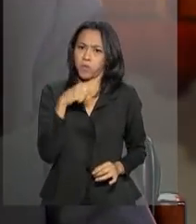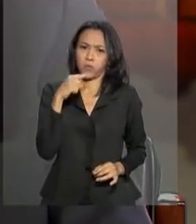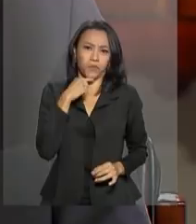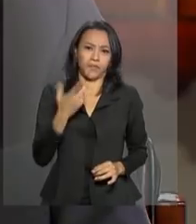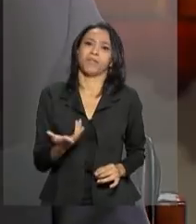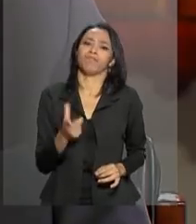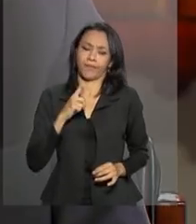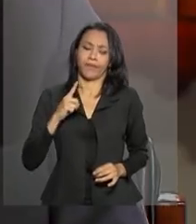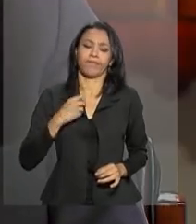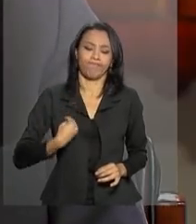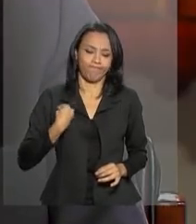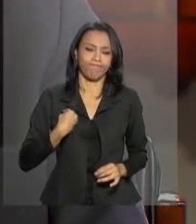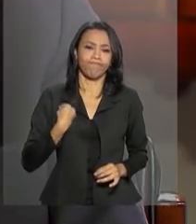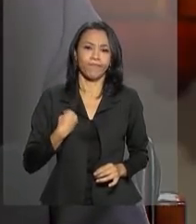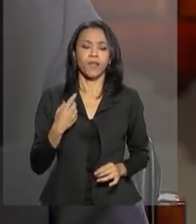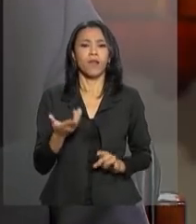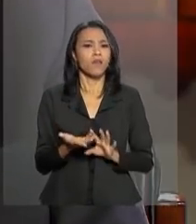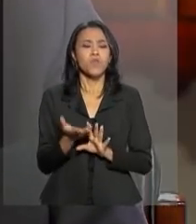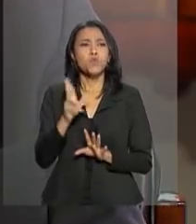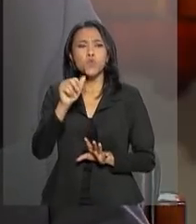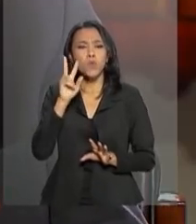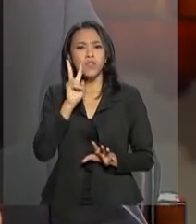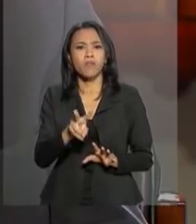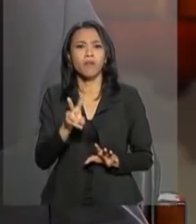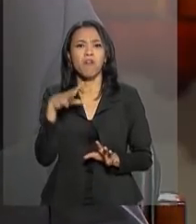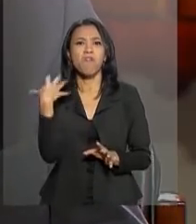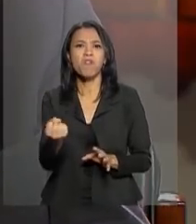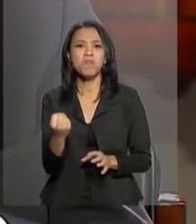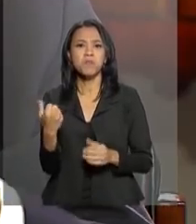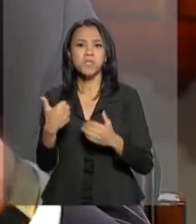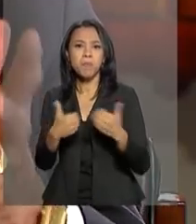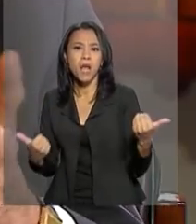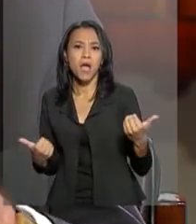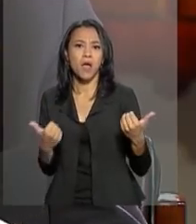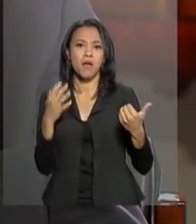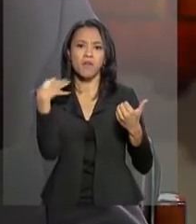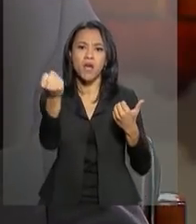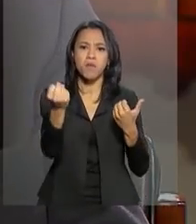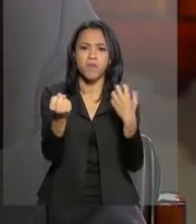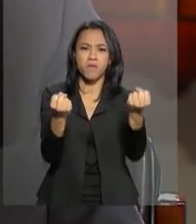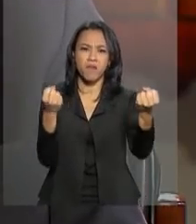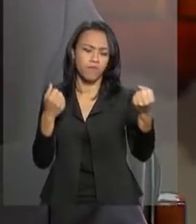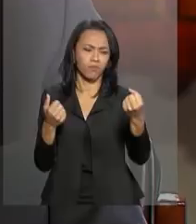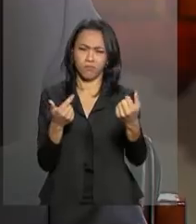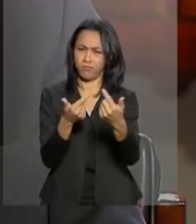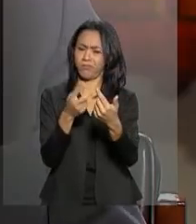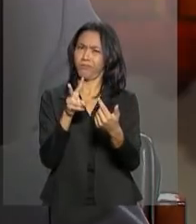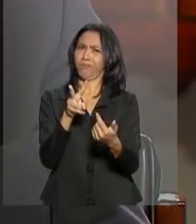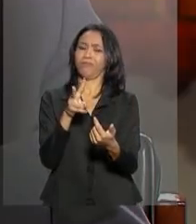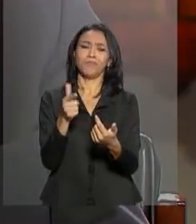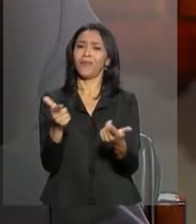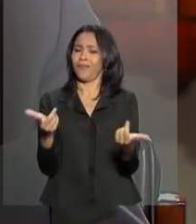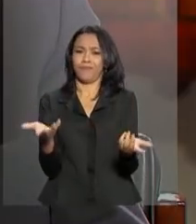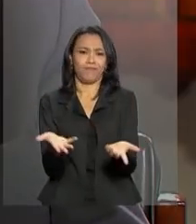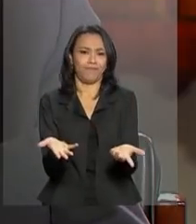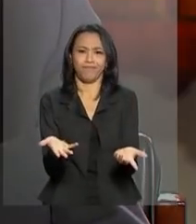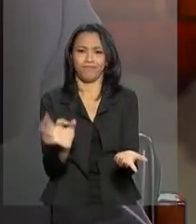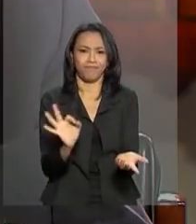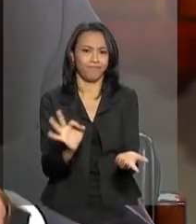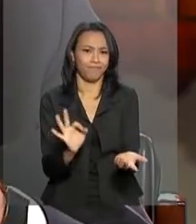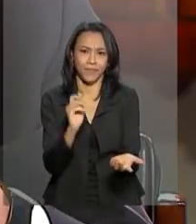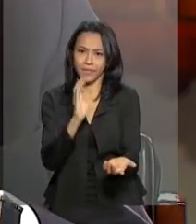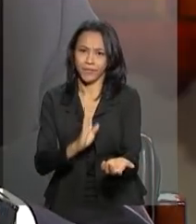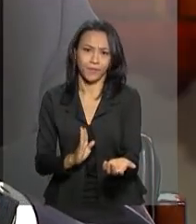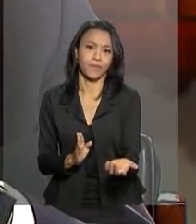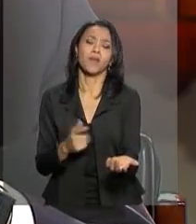vê que jamais você ouve falar de um movimento separatista, né? Não, absolutamente não há isso. E a Federação Brasileira,